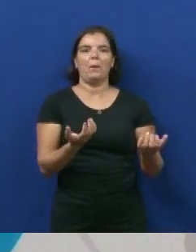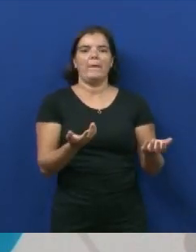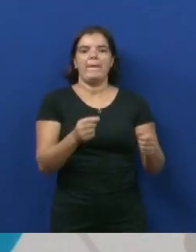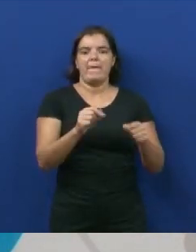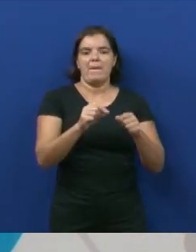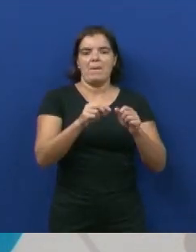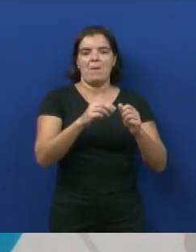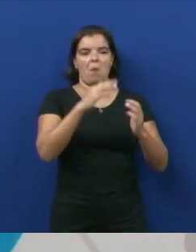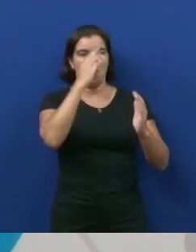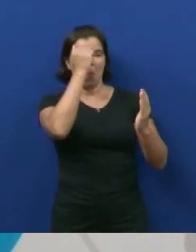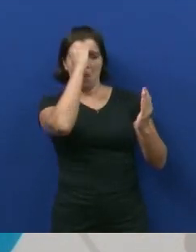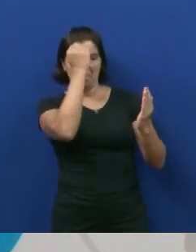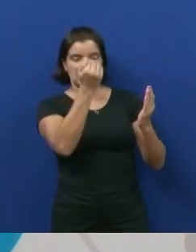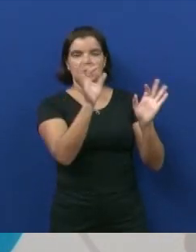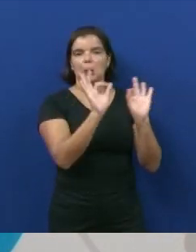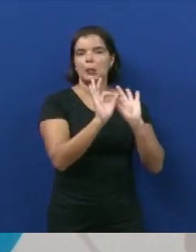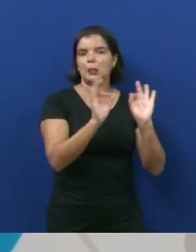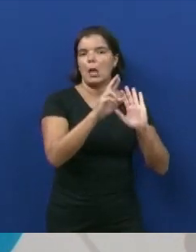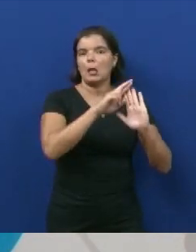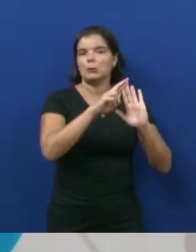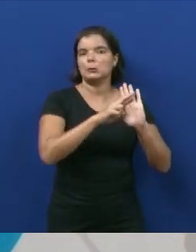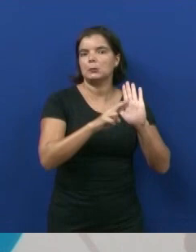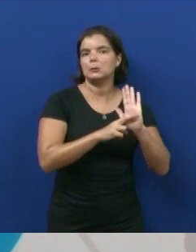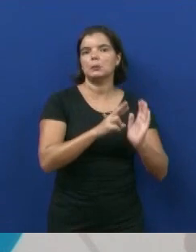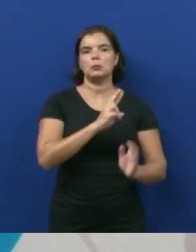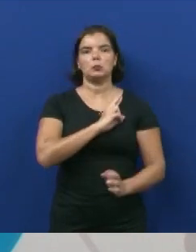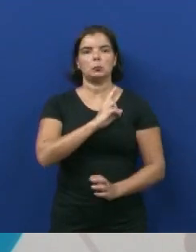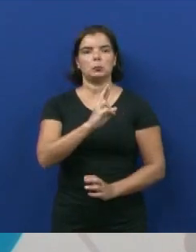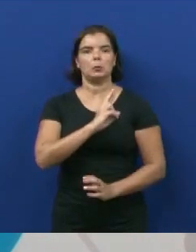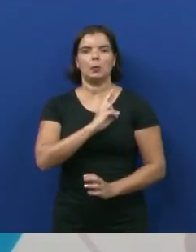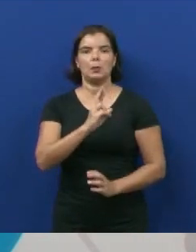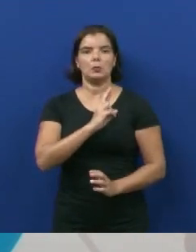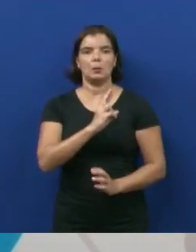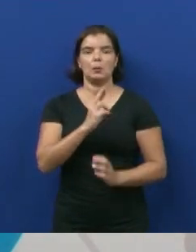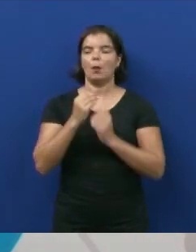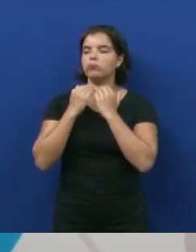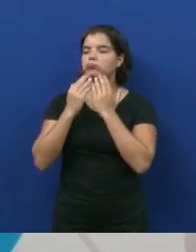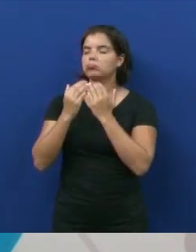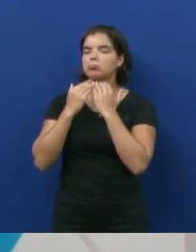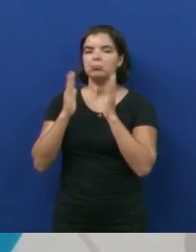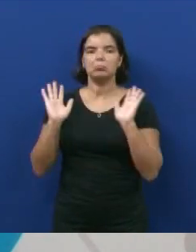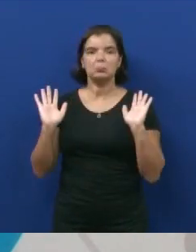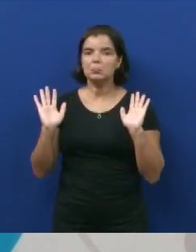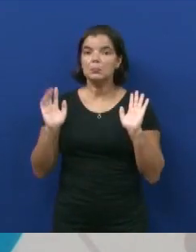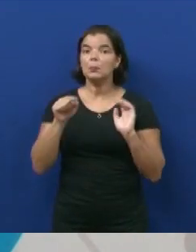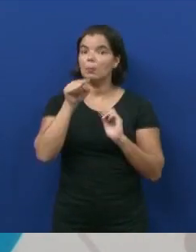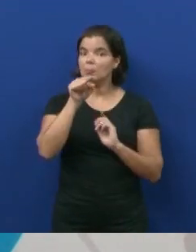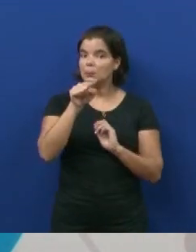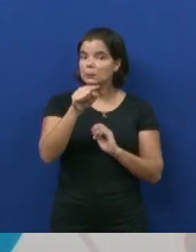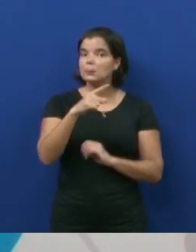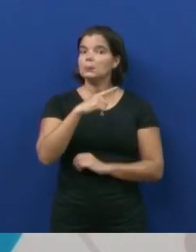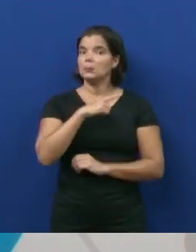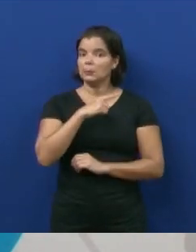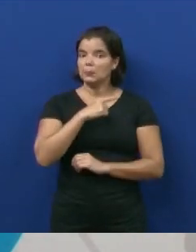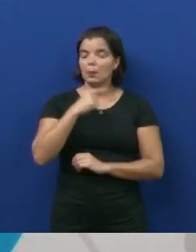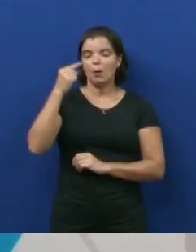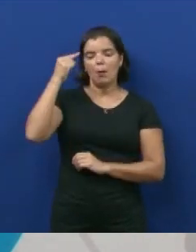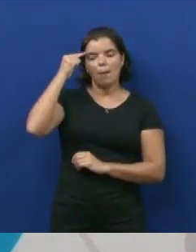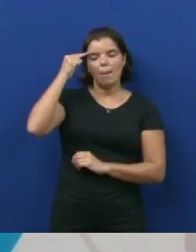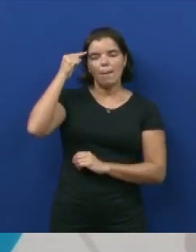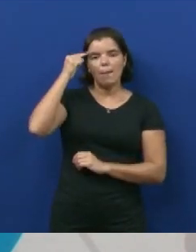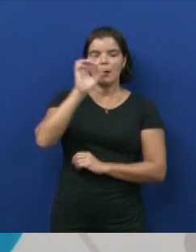alguma regra de alguma religião, algum dogma de alguma religião. Então, para vocês terem essa